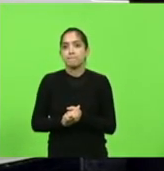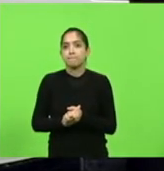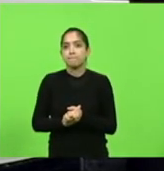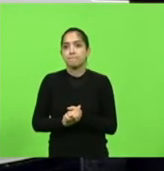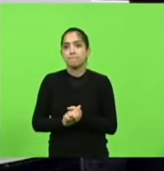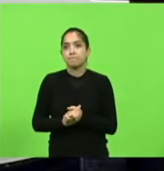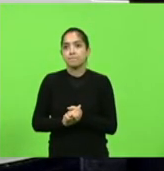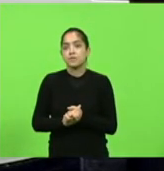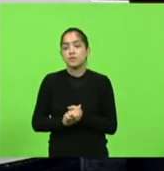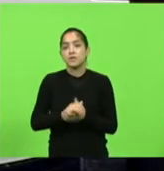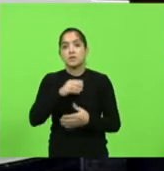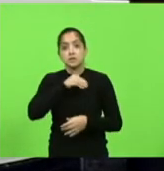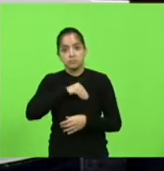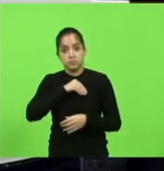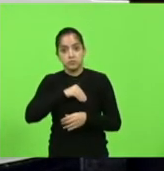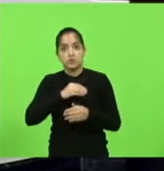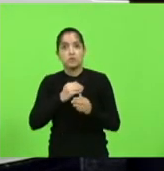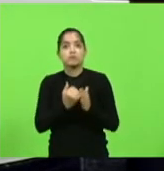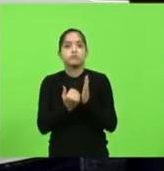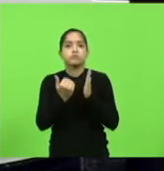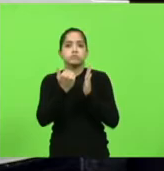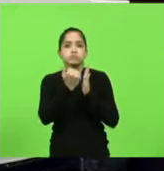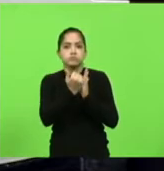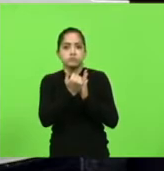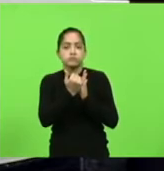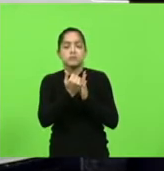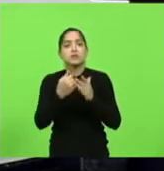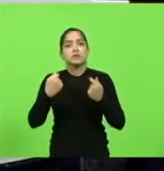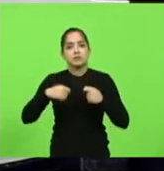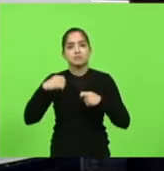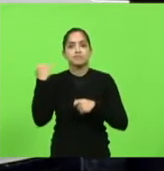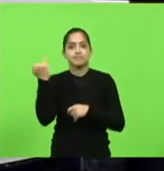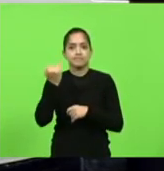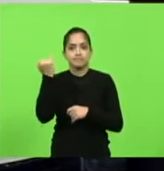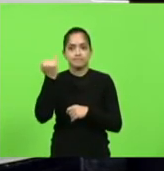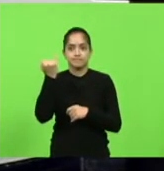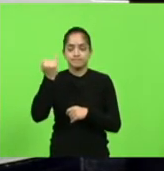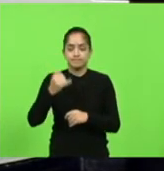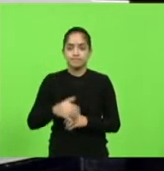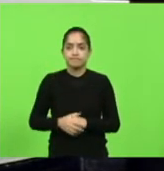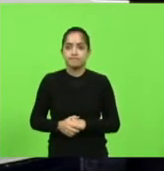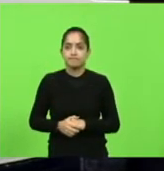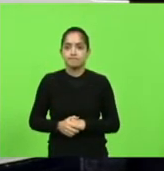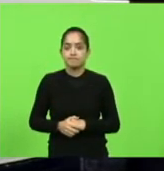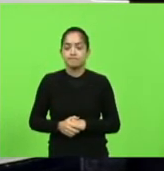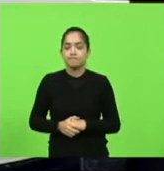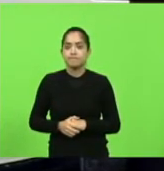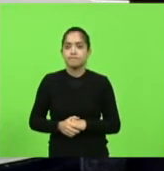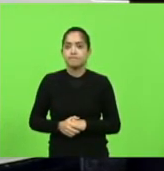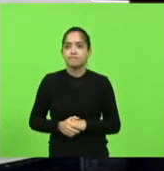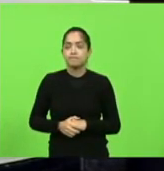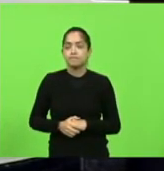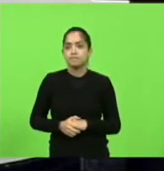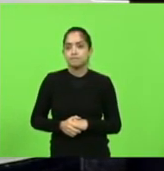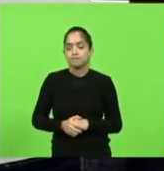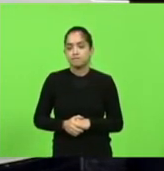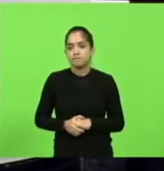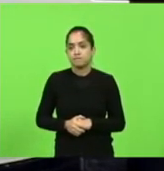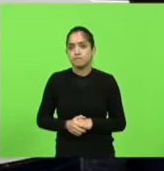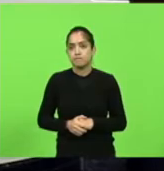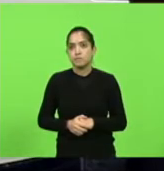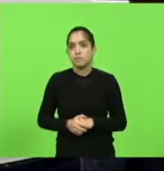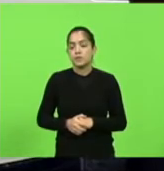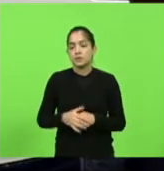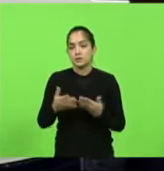a reposição, a parte salarial, que também é muito importante. Então, como